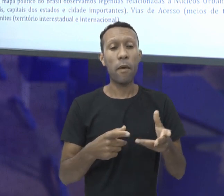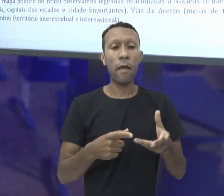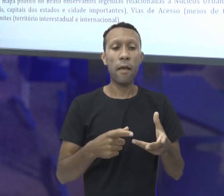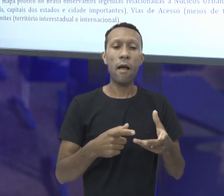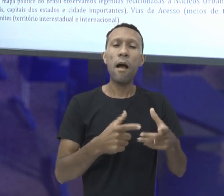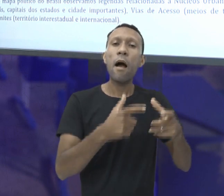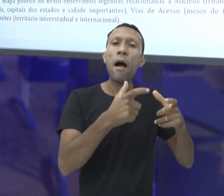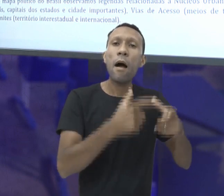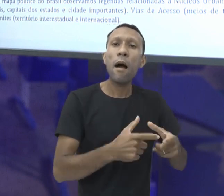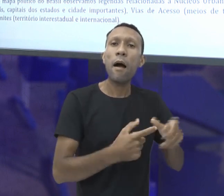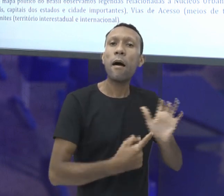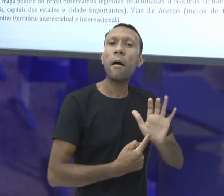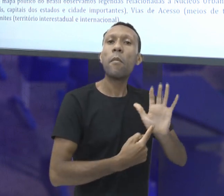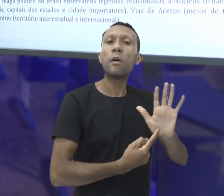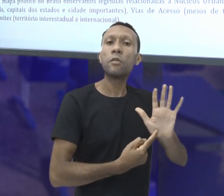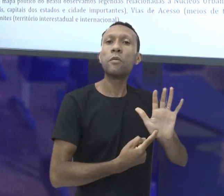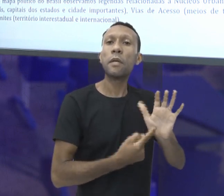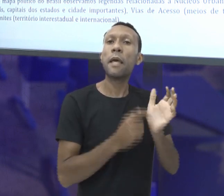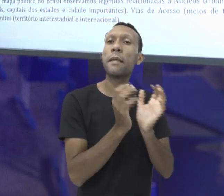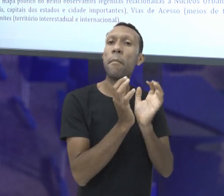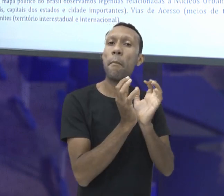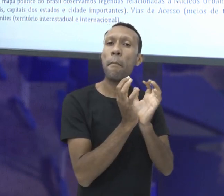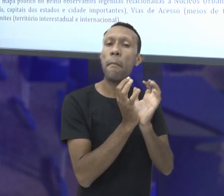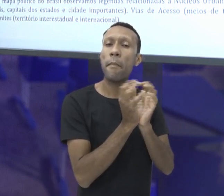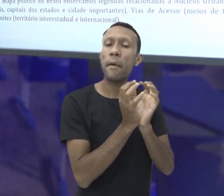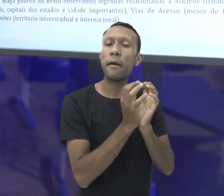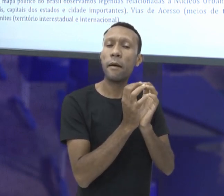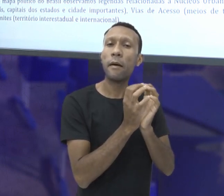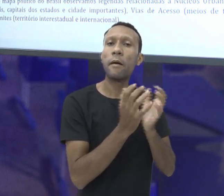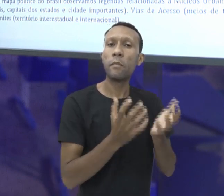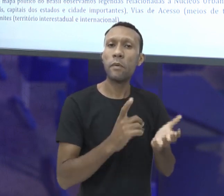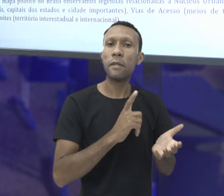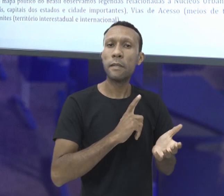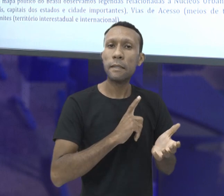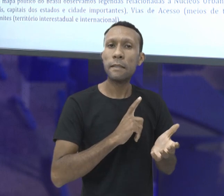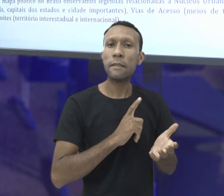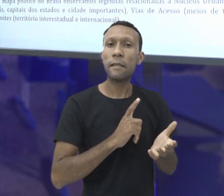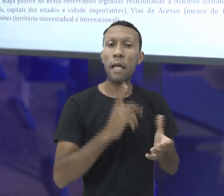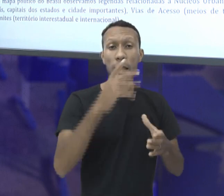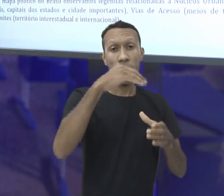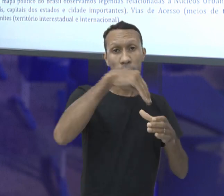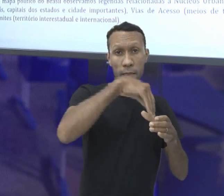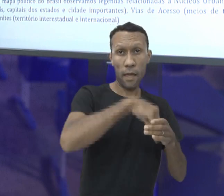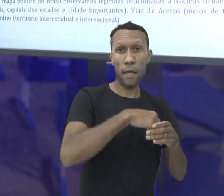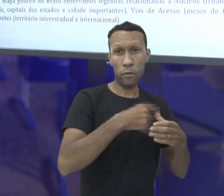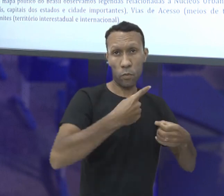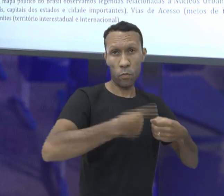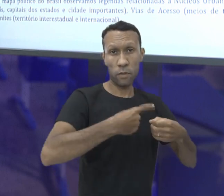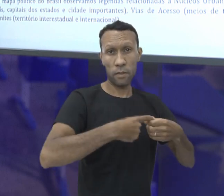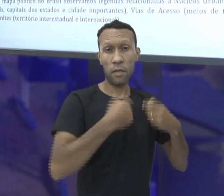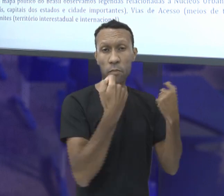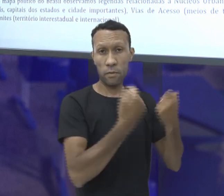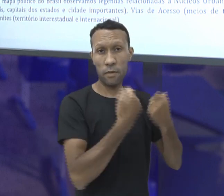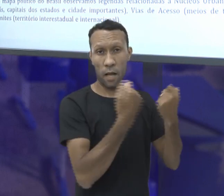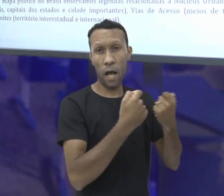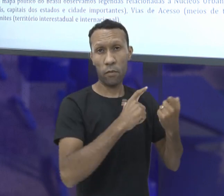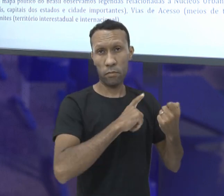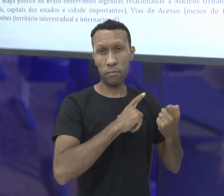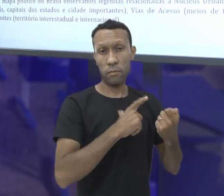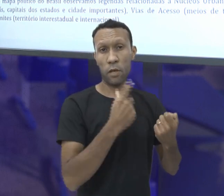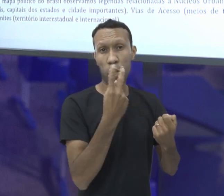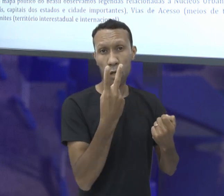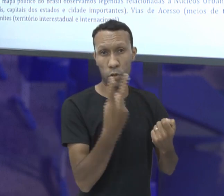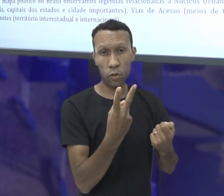localiza a bacia hidrográfica também, que corresponde, dentro do município de Caruaru, duas bacias hidrográficas,